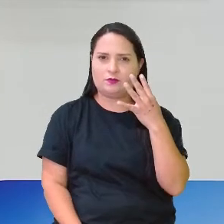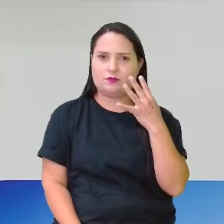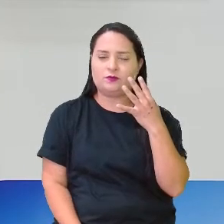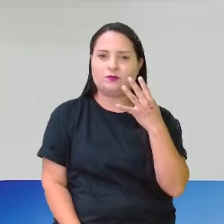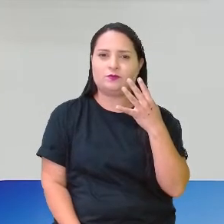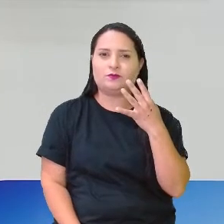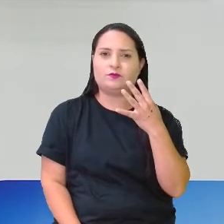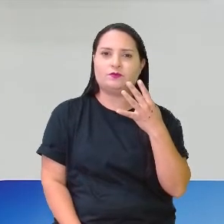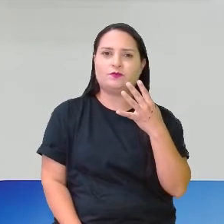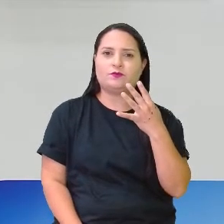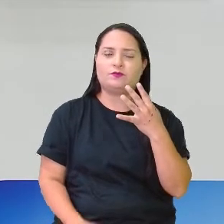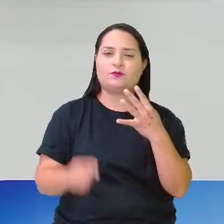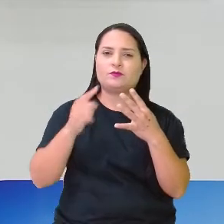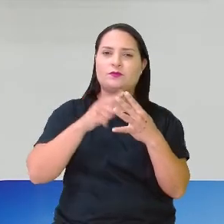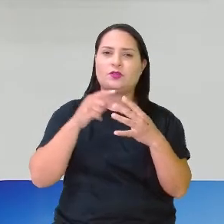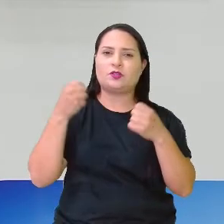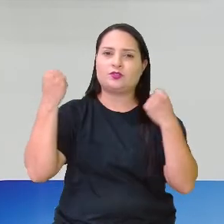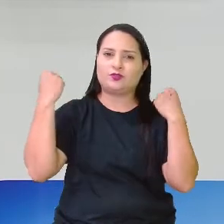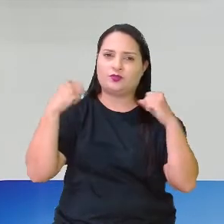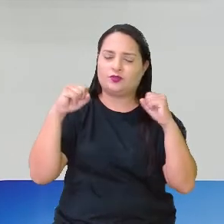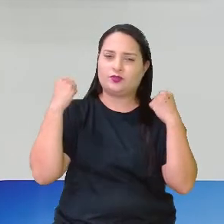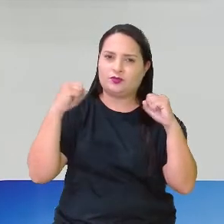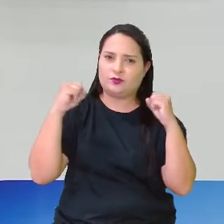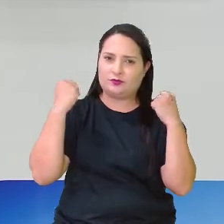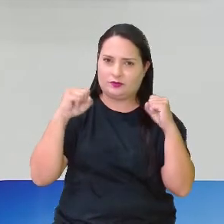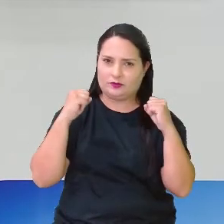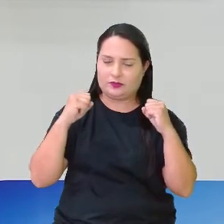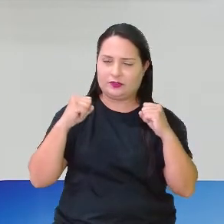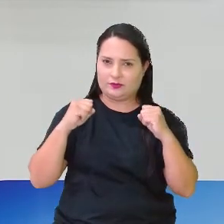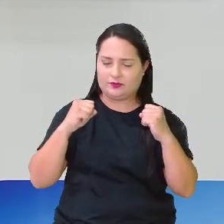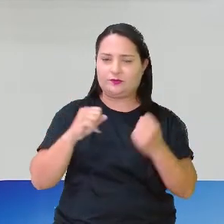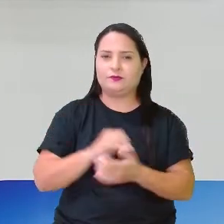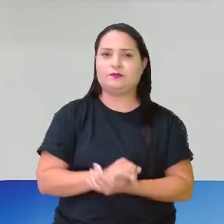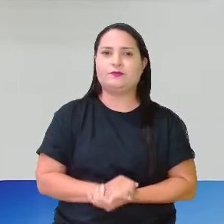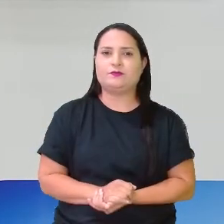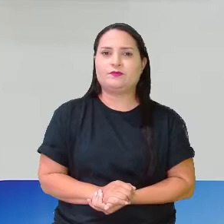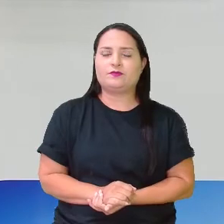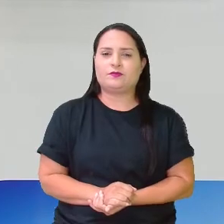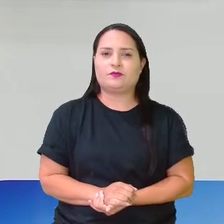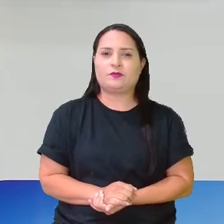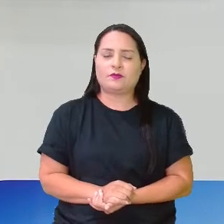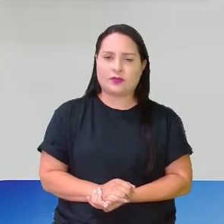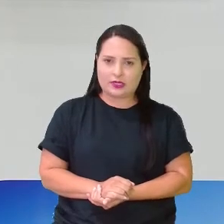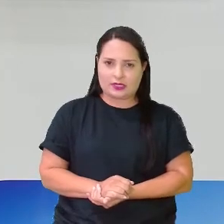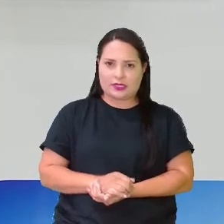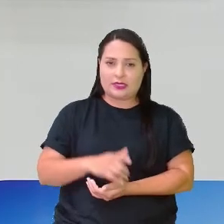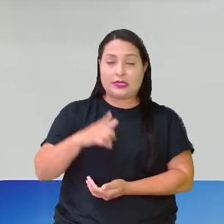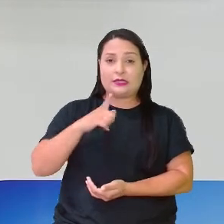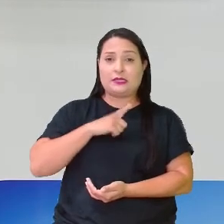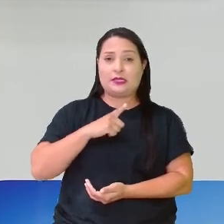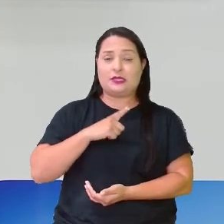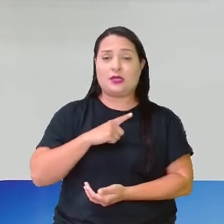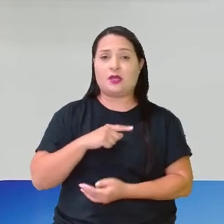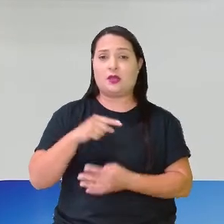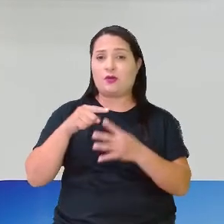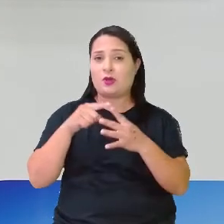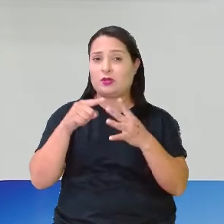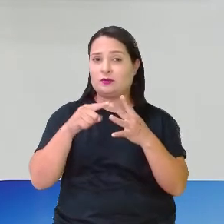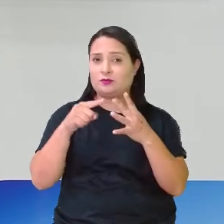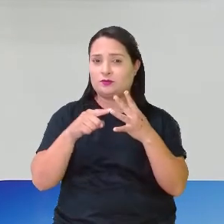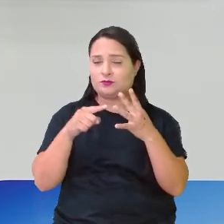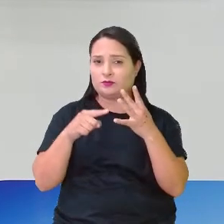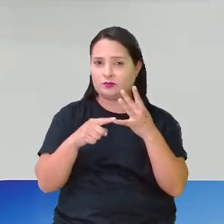aspectos dentro dessa ginástica de condicionamento físico, né? A gente vai colocar aí 4 pontos que